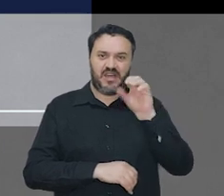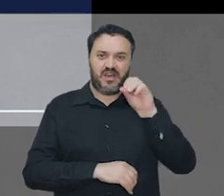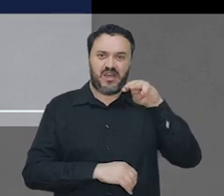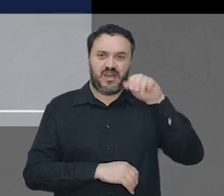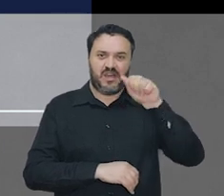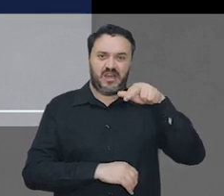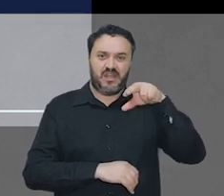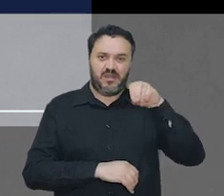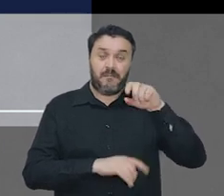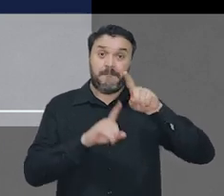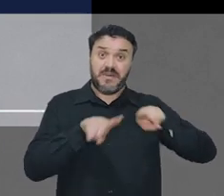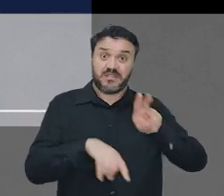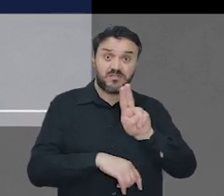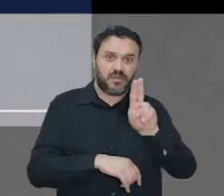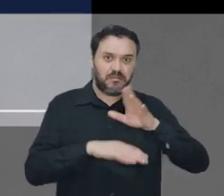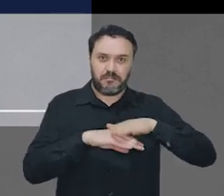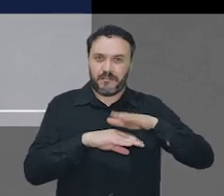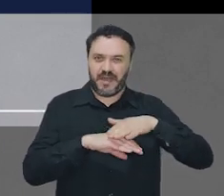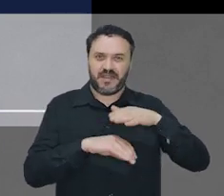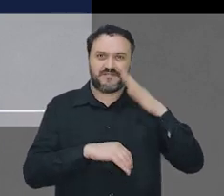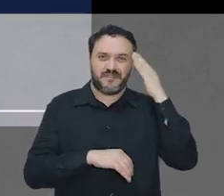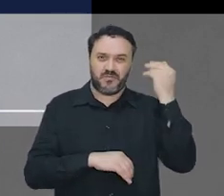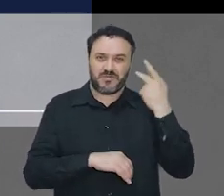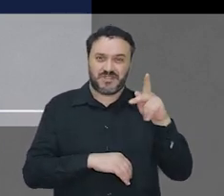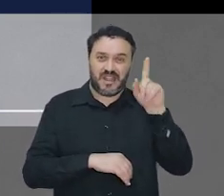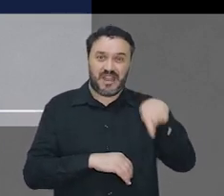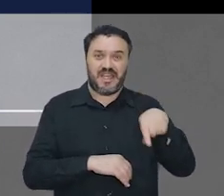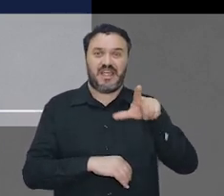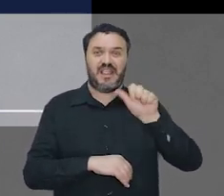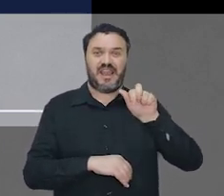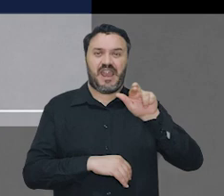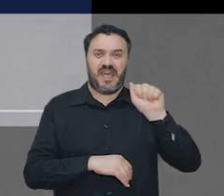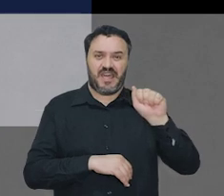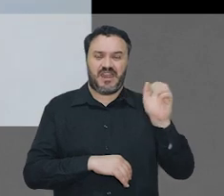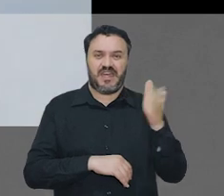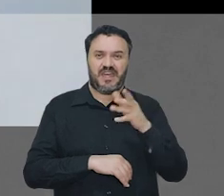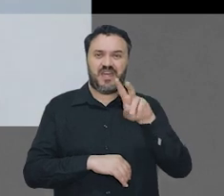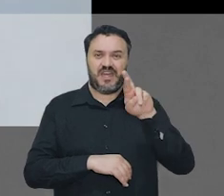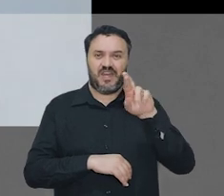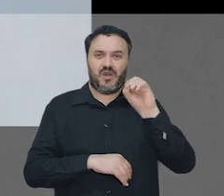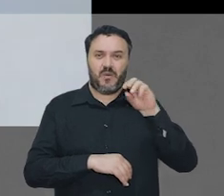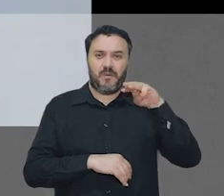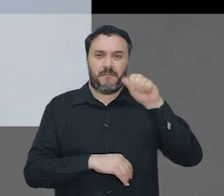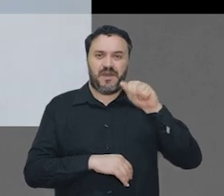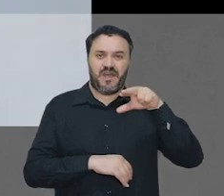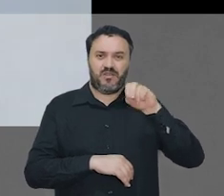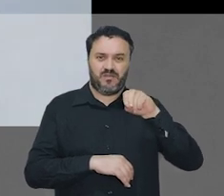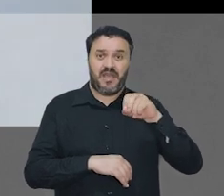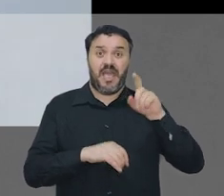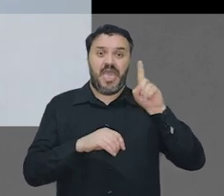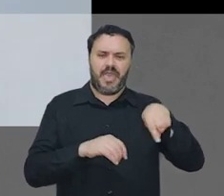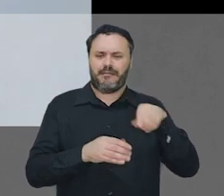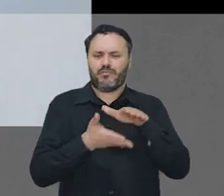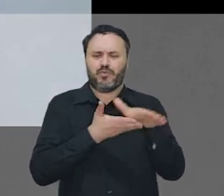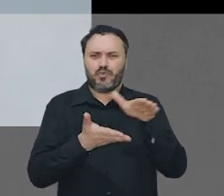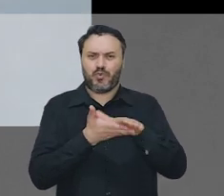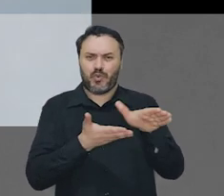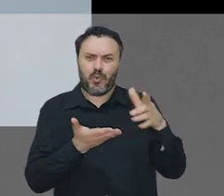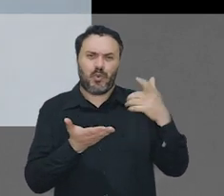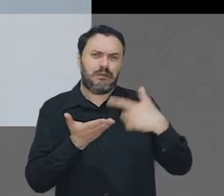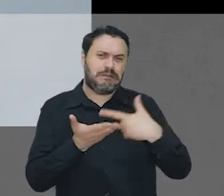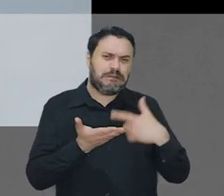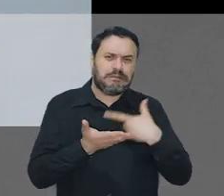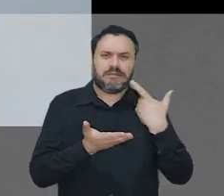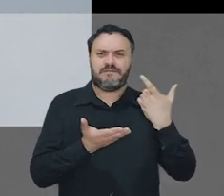Lala Romano. E entre os romances e contos que ela publicou, Aquele que eu gostaria de sugerir é o